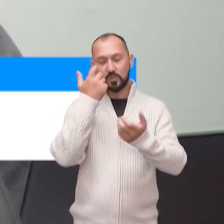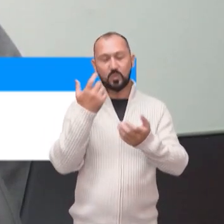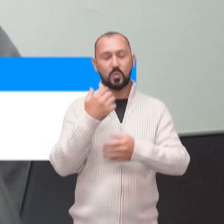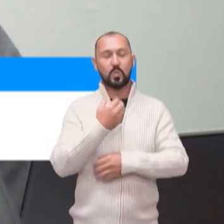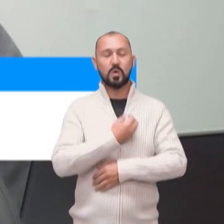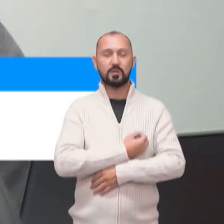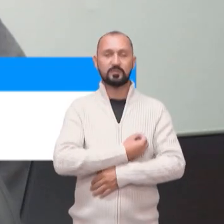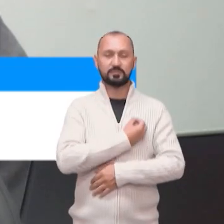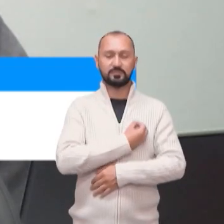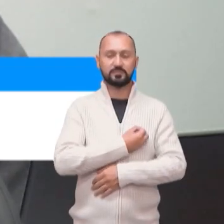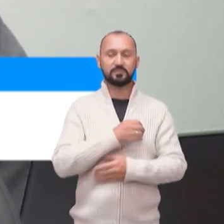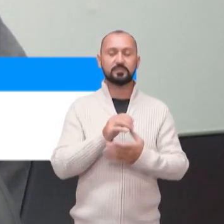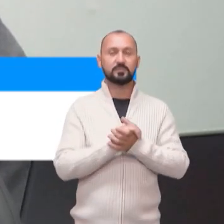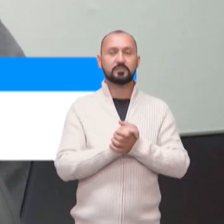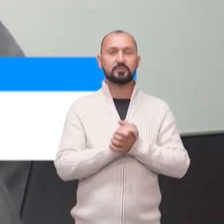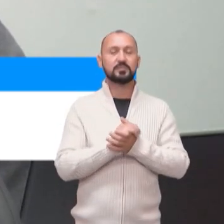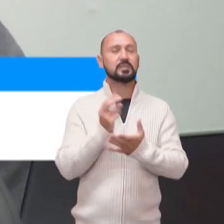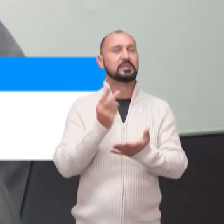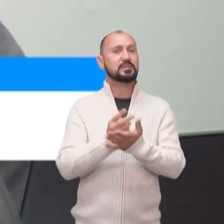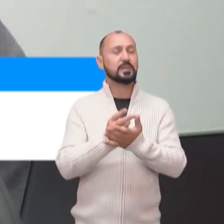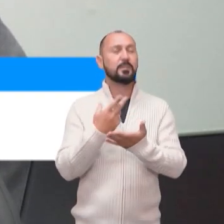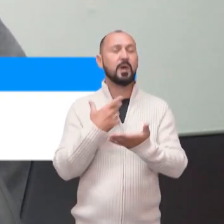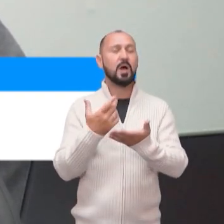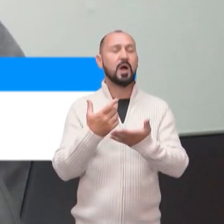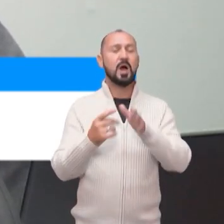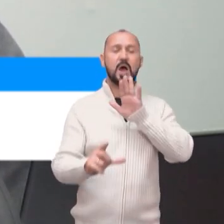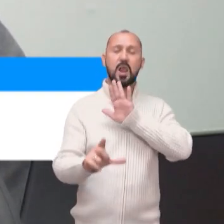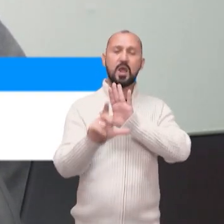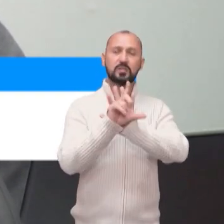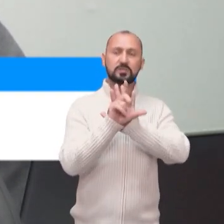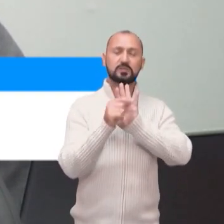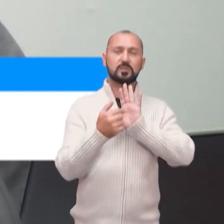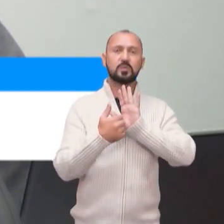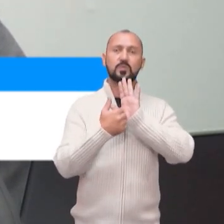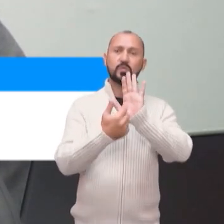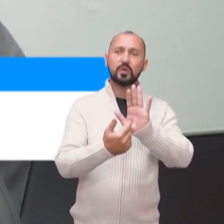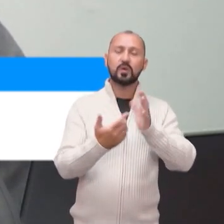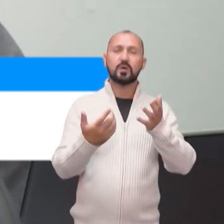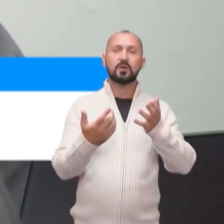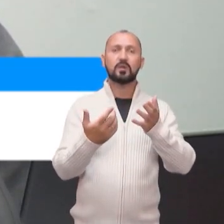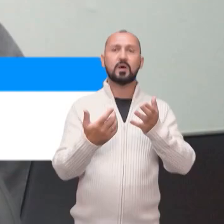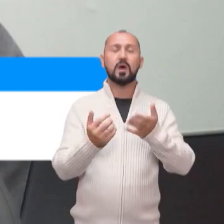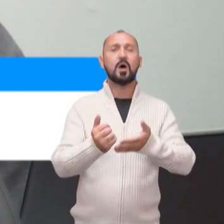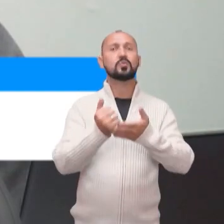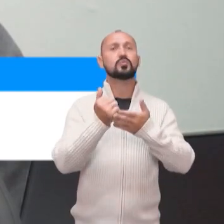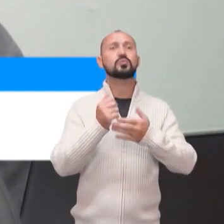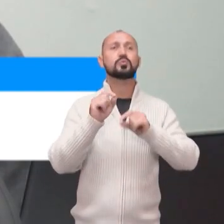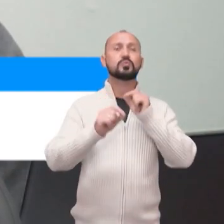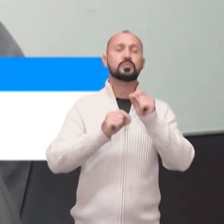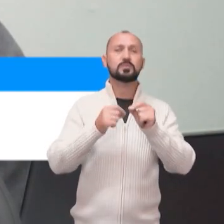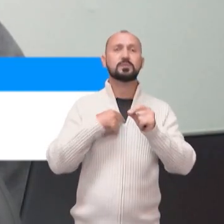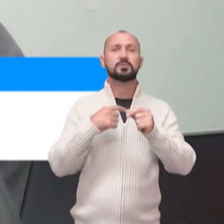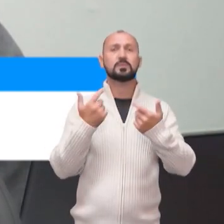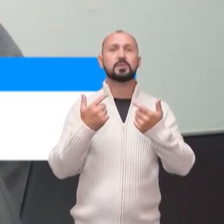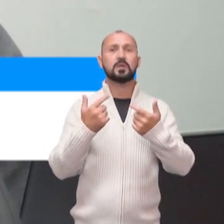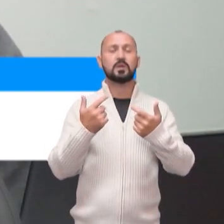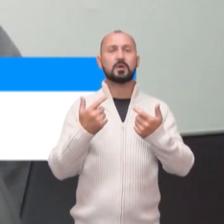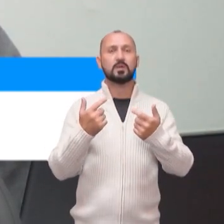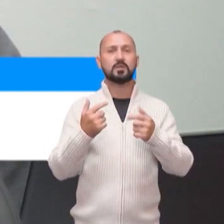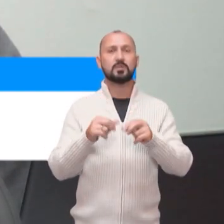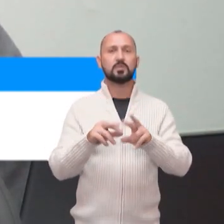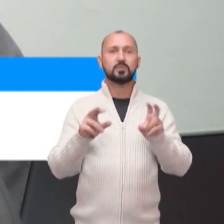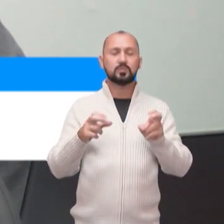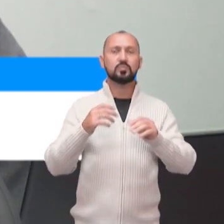da vida. Então, toda legislação que venha reforçar esse cumprimento, principalmente